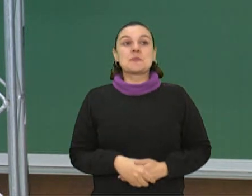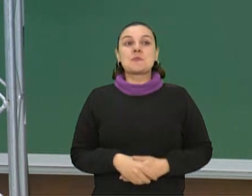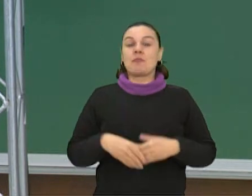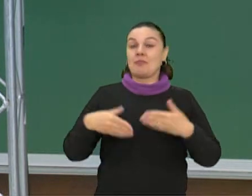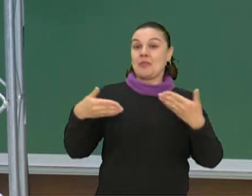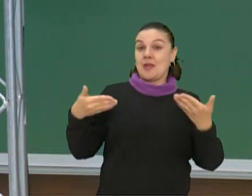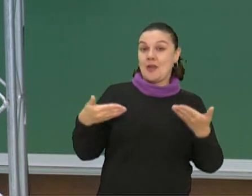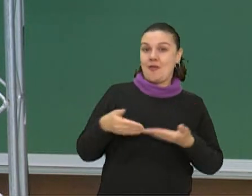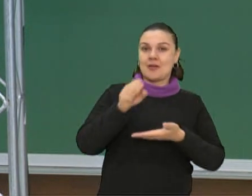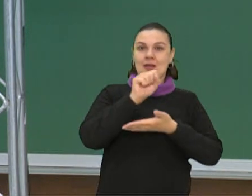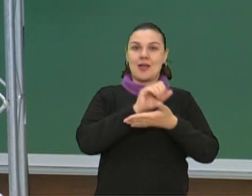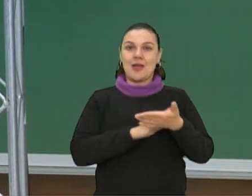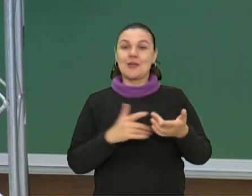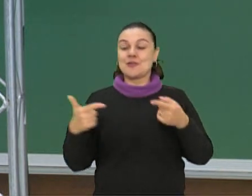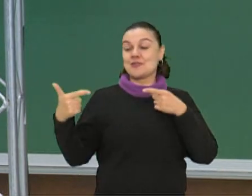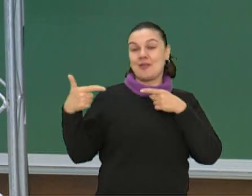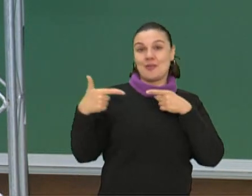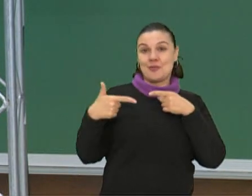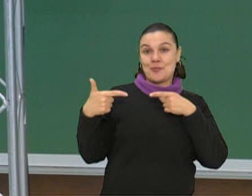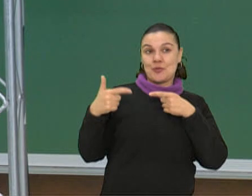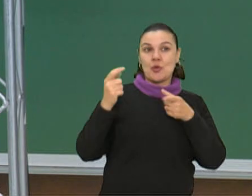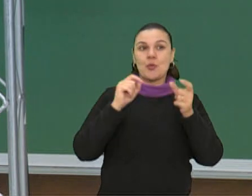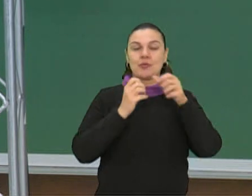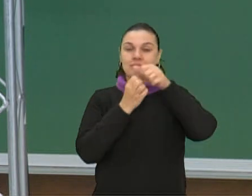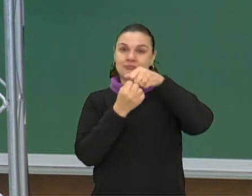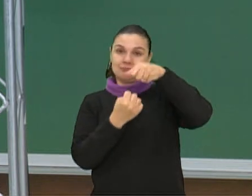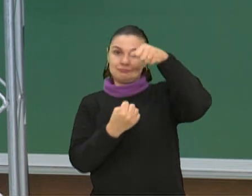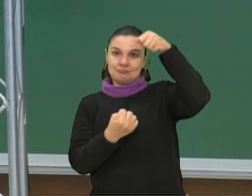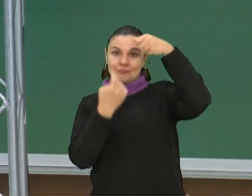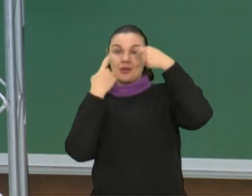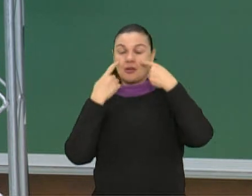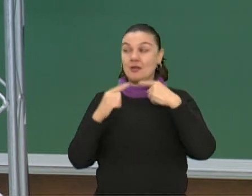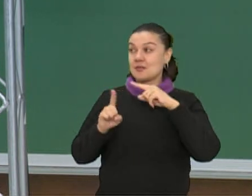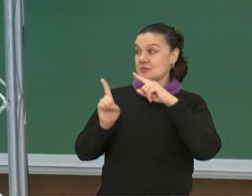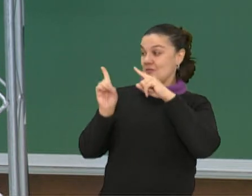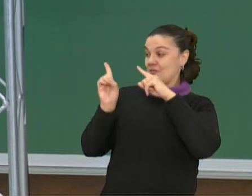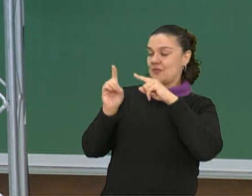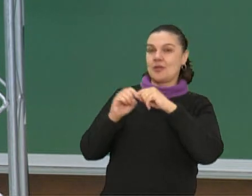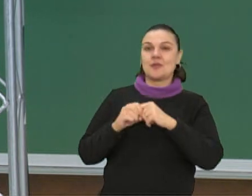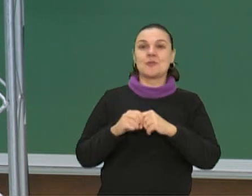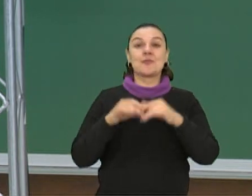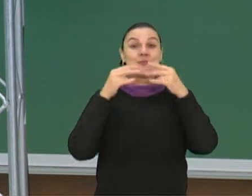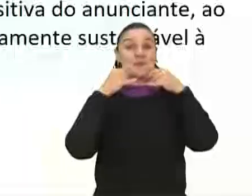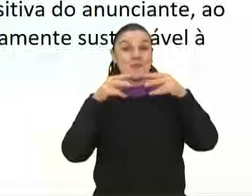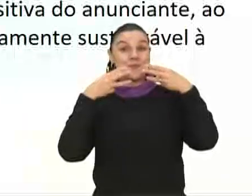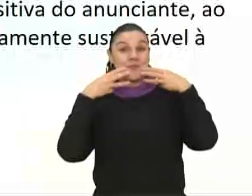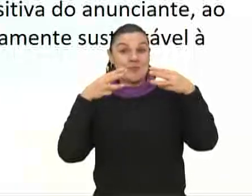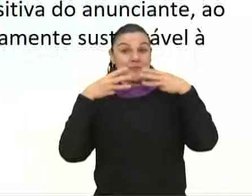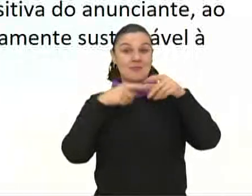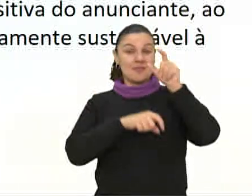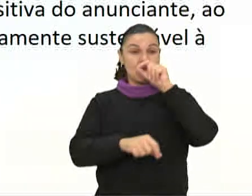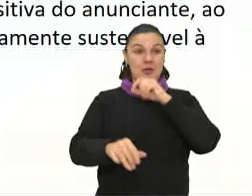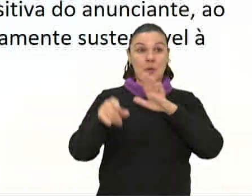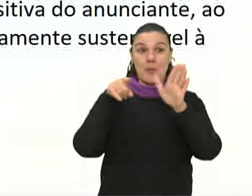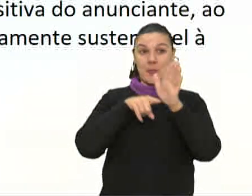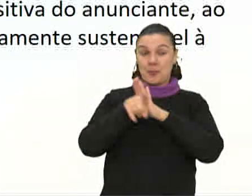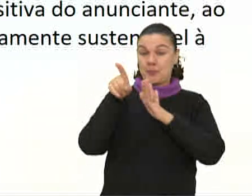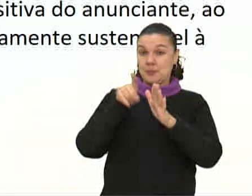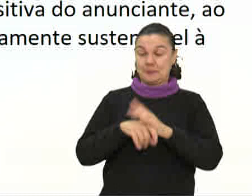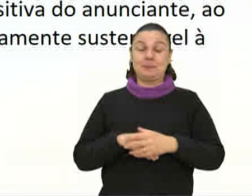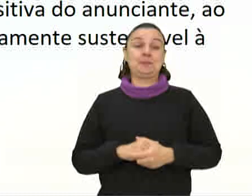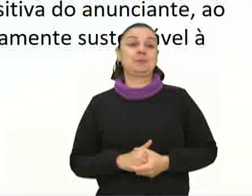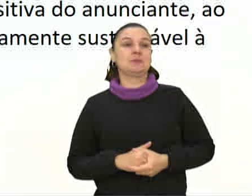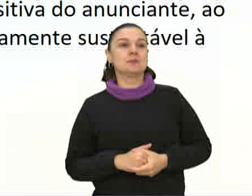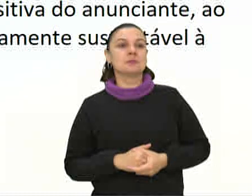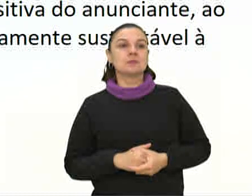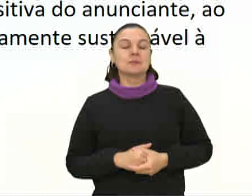para vocês a atividade número 2 com um cartaz. E neste cartaz publicitário, eu faço a seguinte questão a